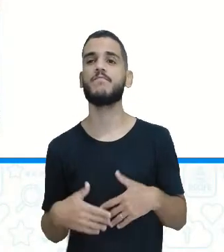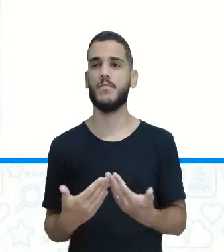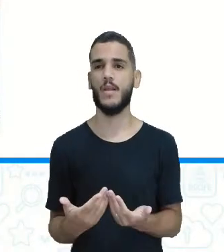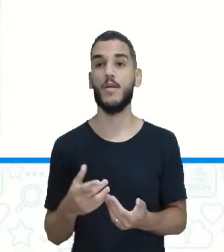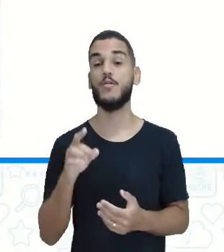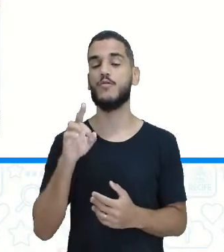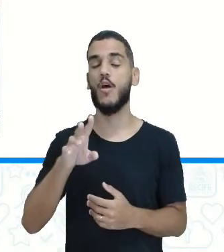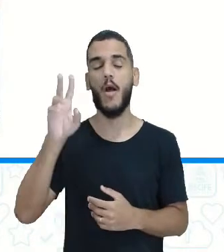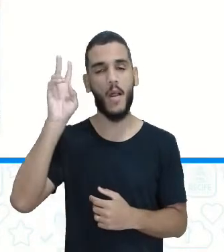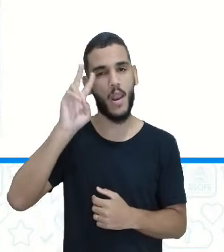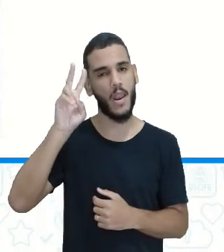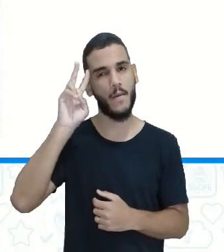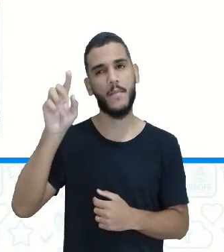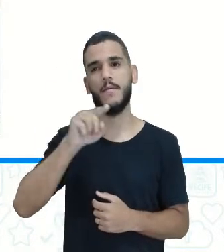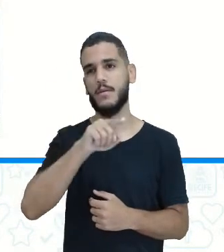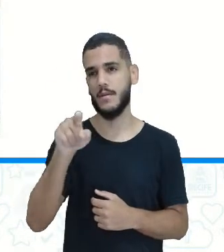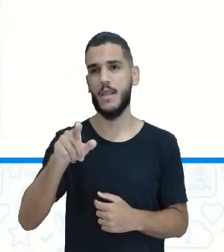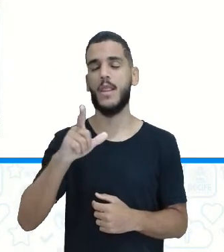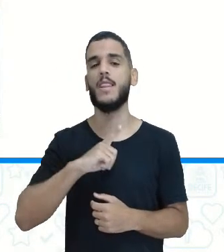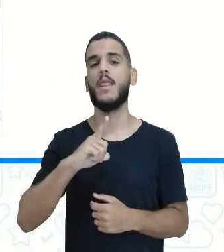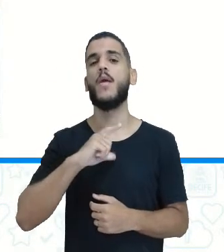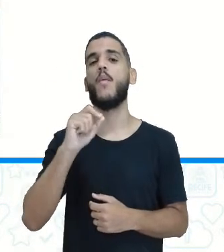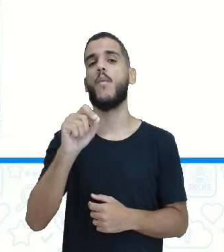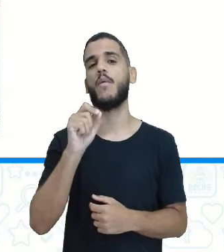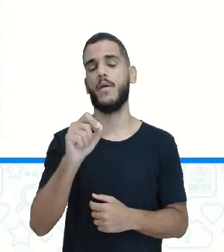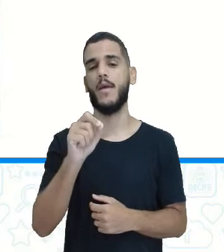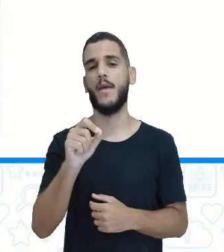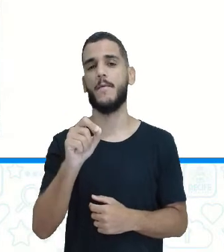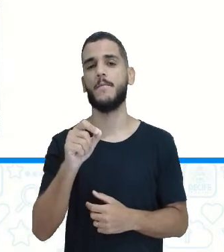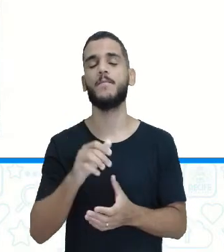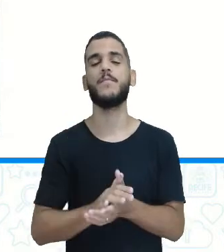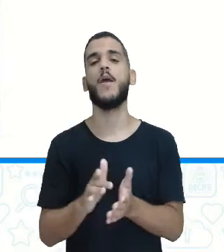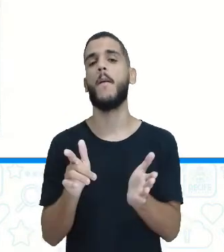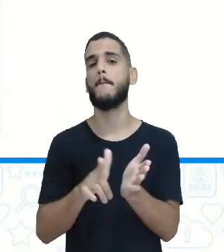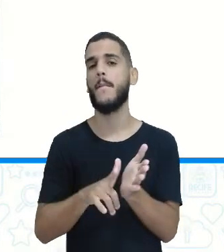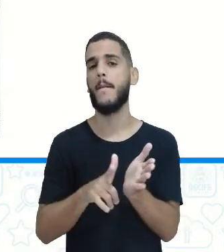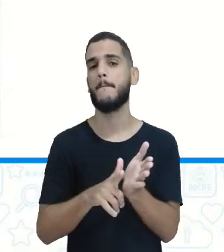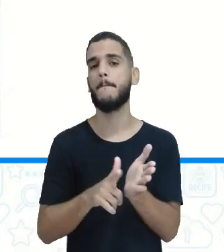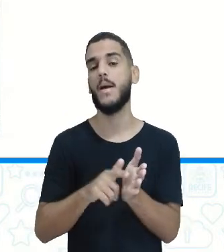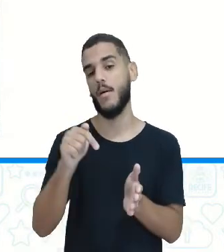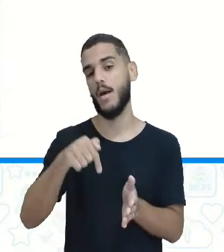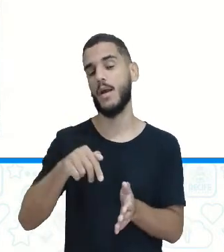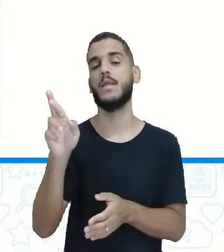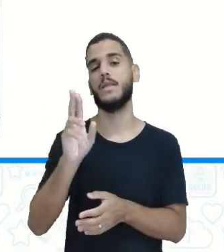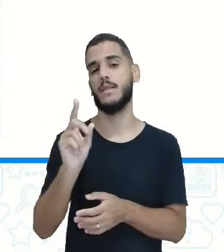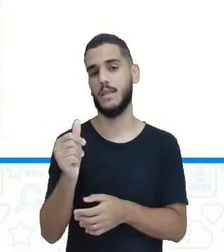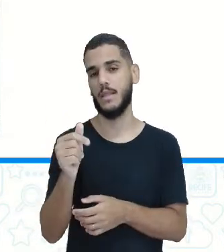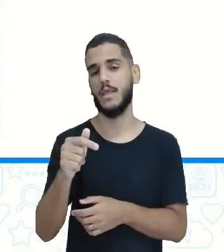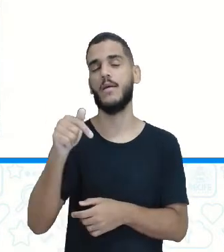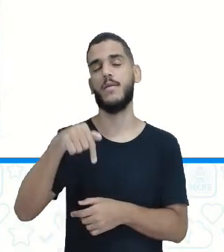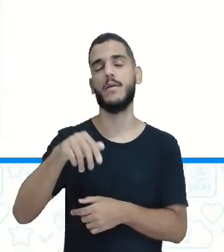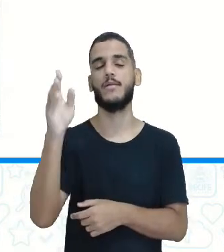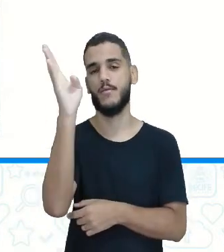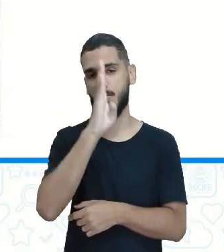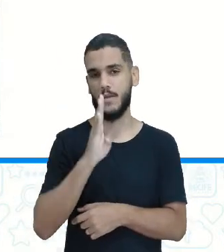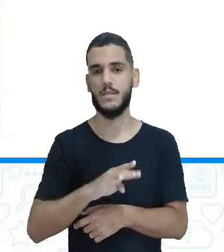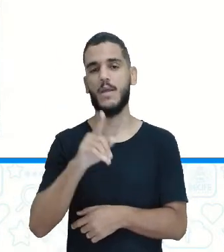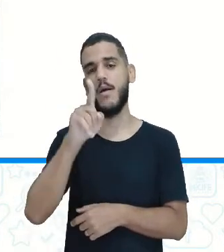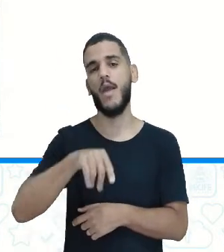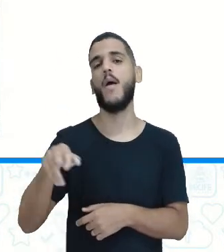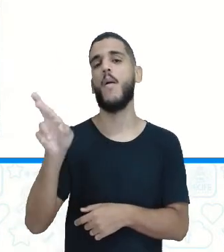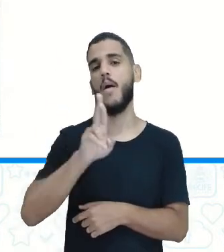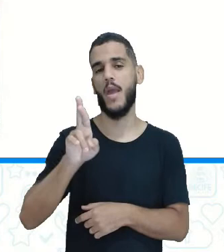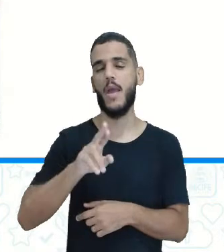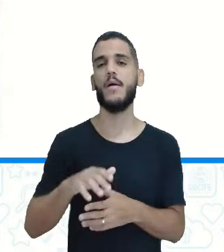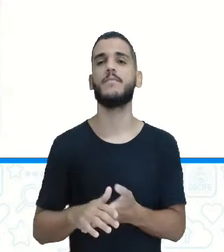para recordar, eu trouxe aí as cédulas do sistema monetário brasileiro, né? Que é o real. Tem cédula